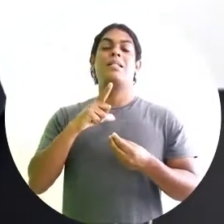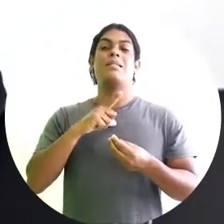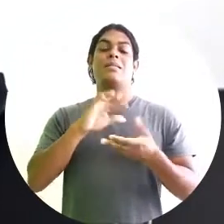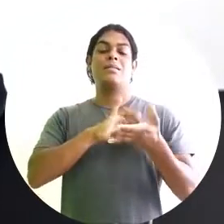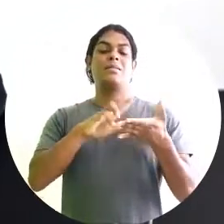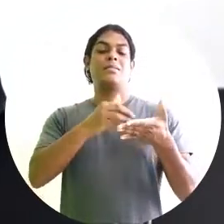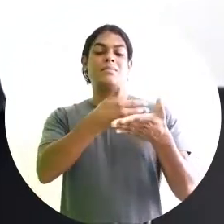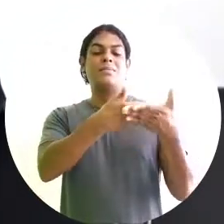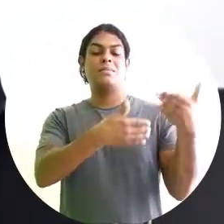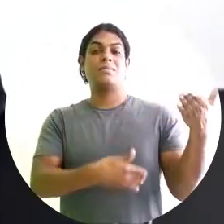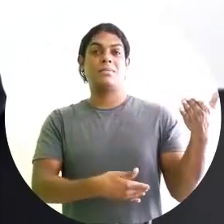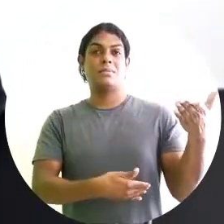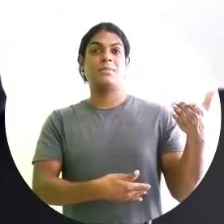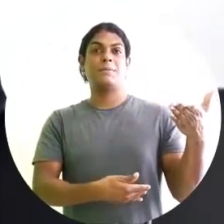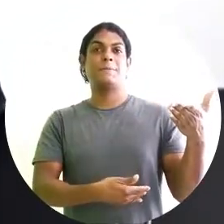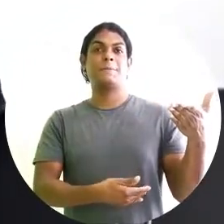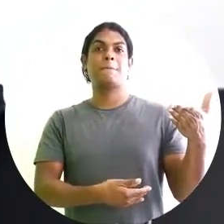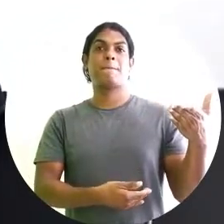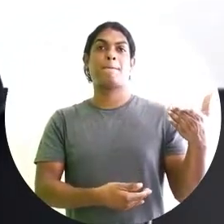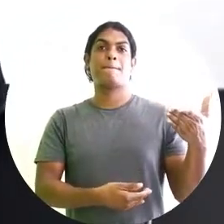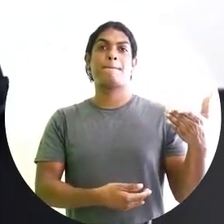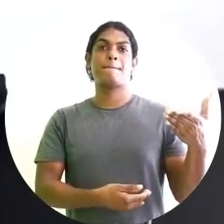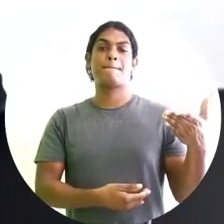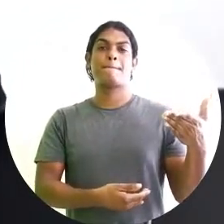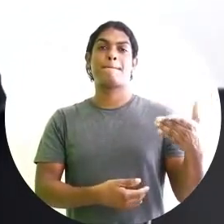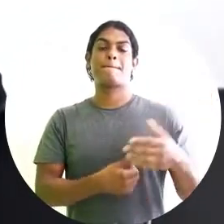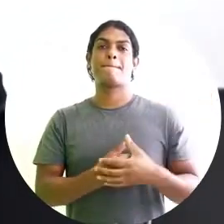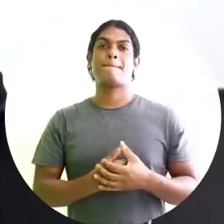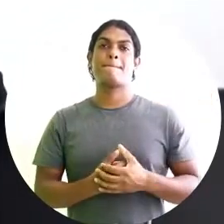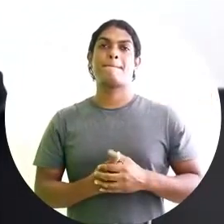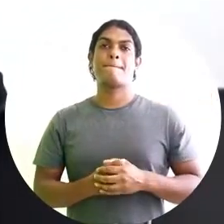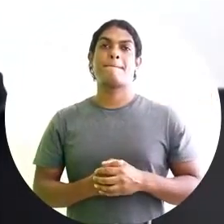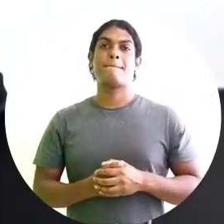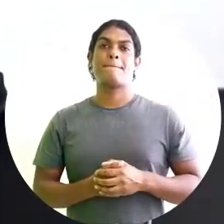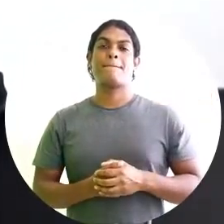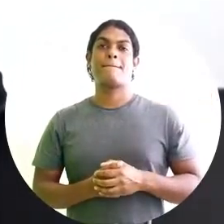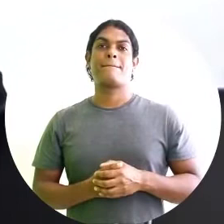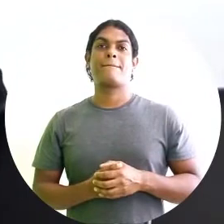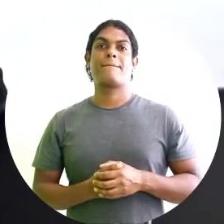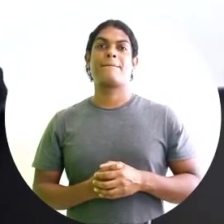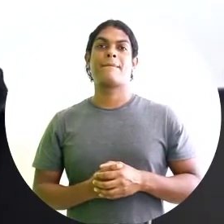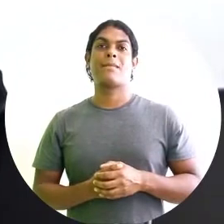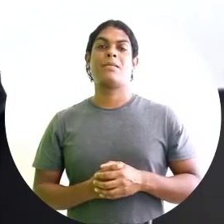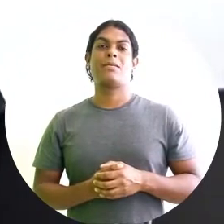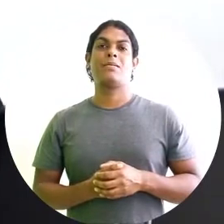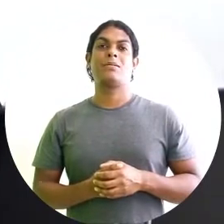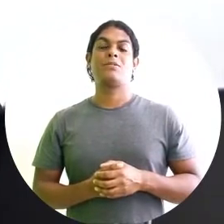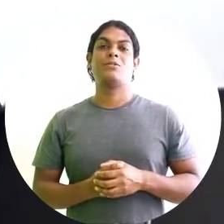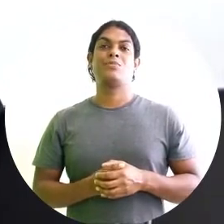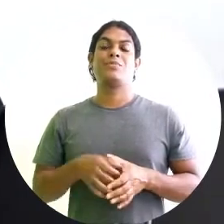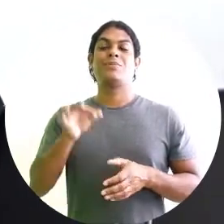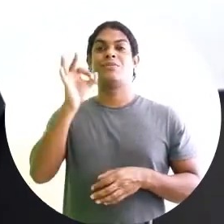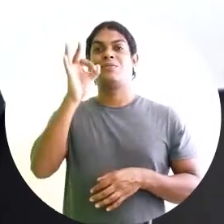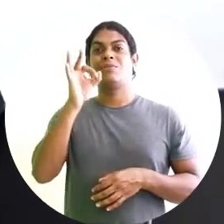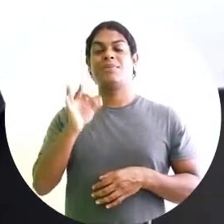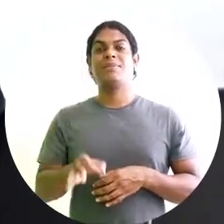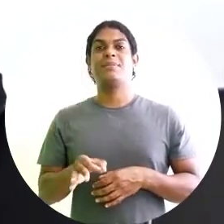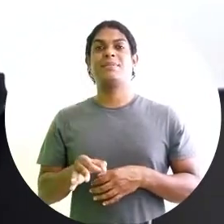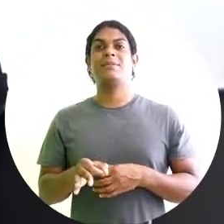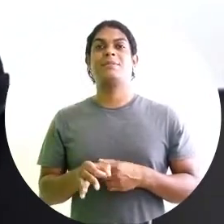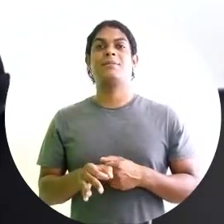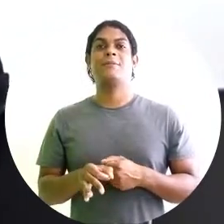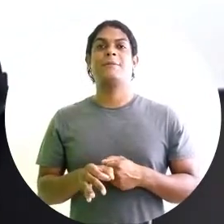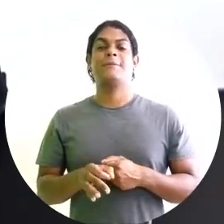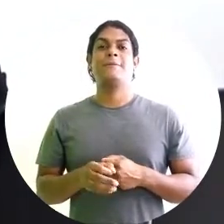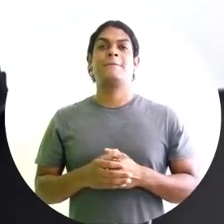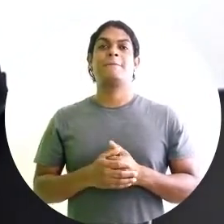aquele registro, caso não houvesse em tempos oportunos. Assim, o certo é forçar que